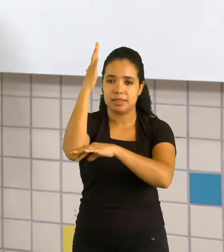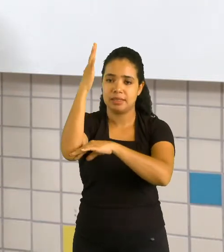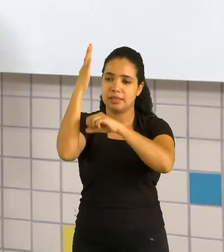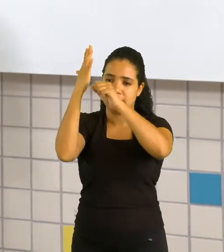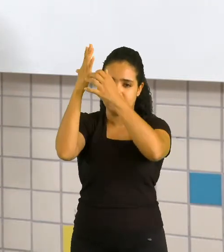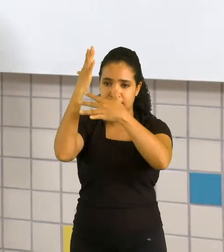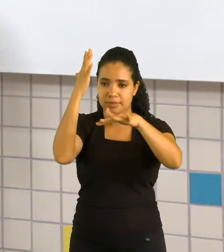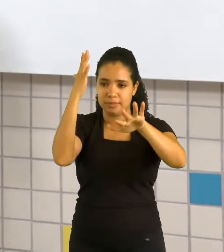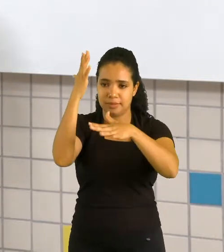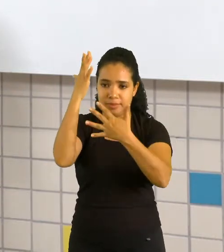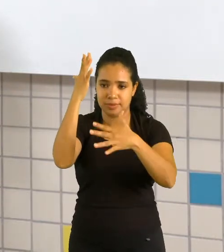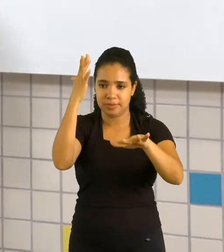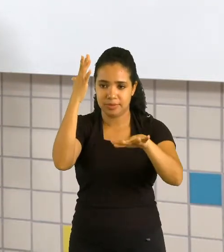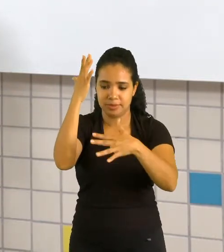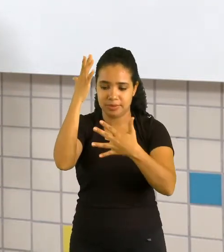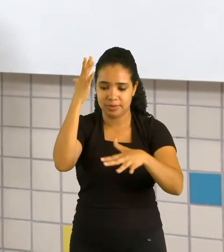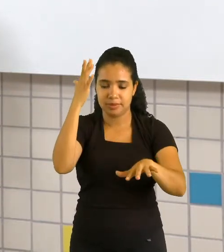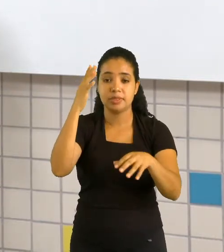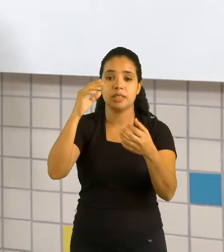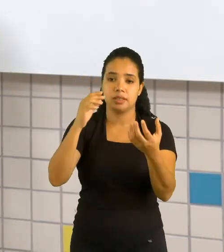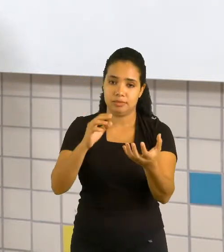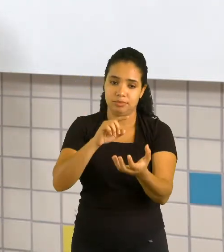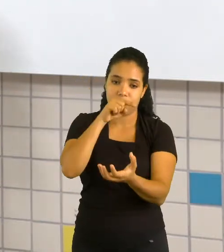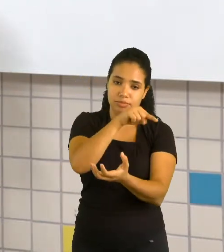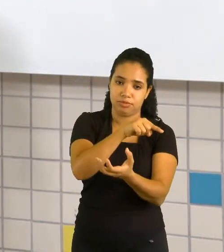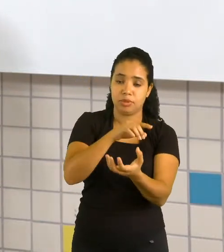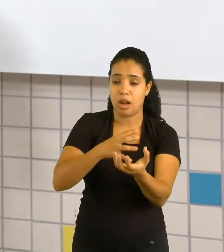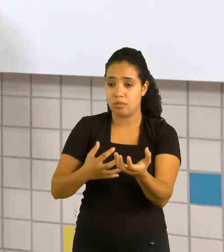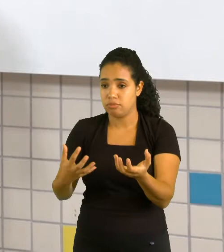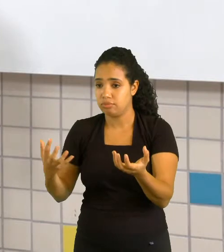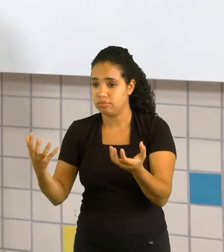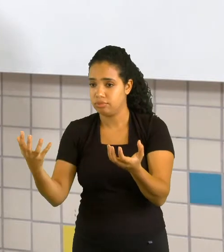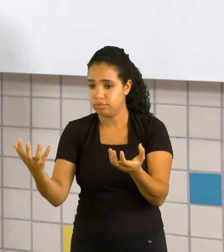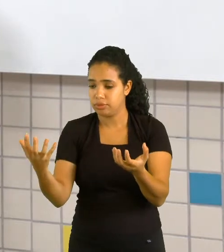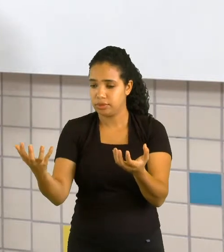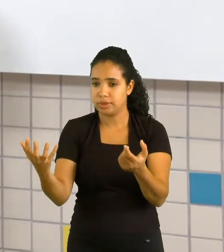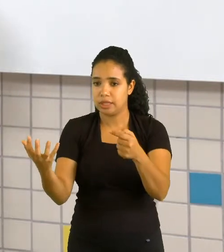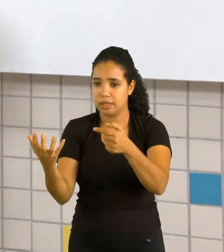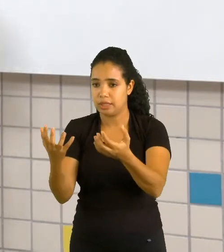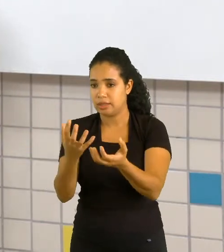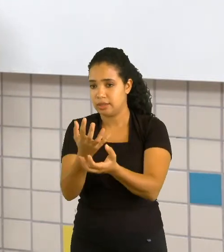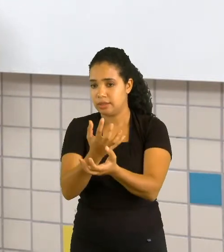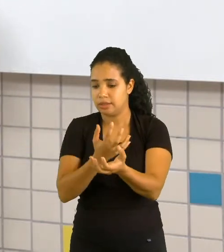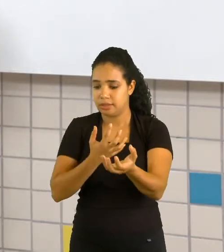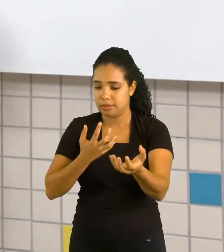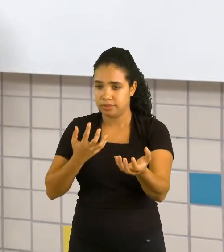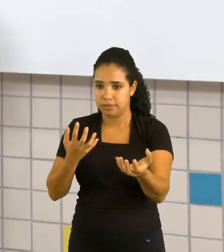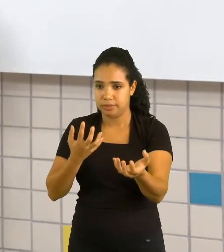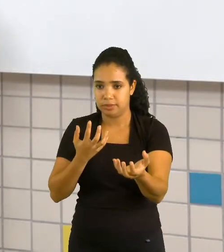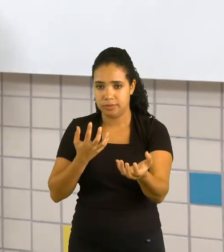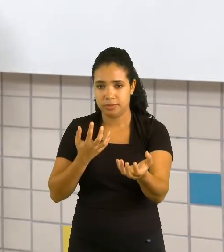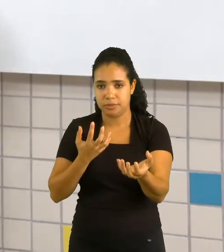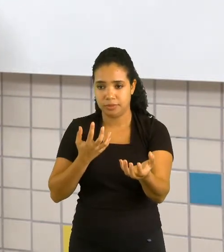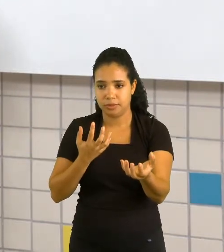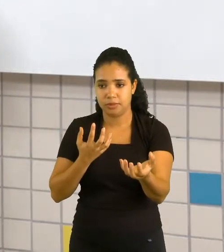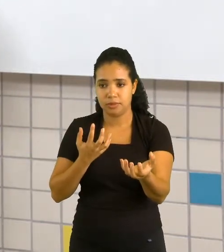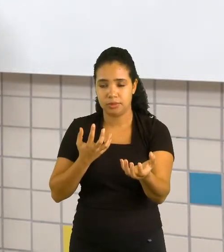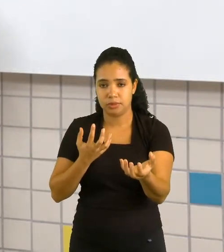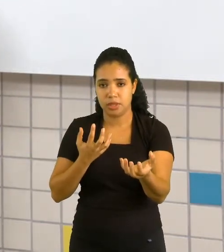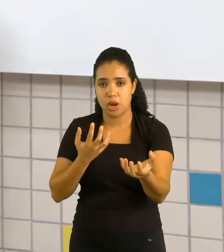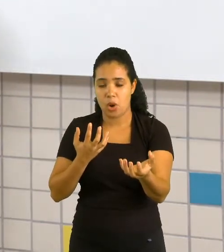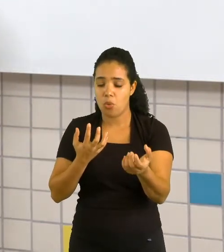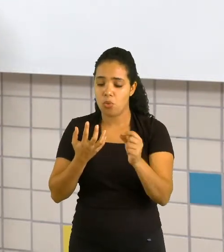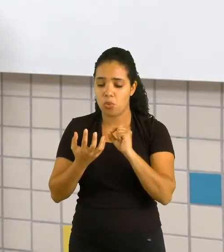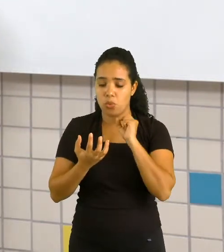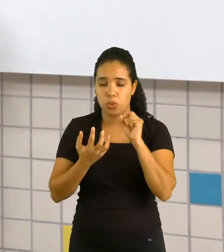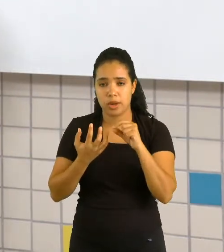é verão e no hemisfério sul é inverno. Quando ela gira um pouco para o lado, então ela